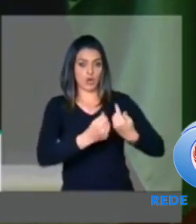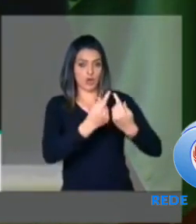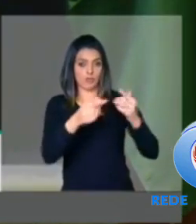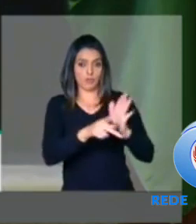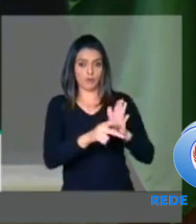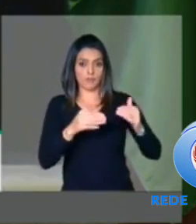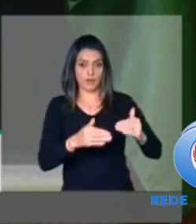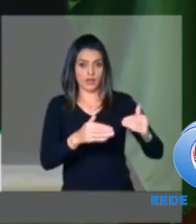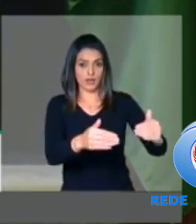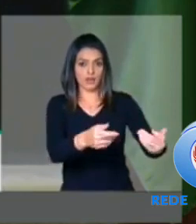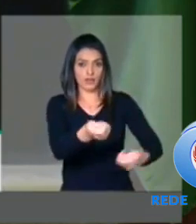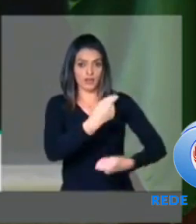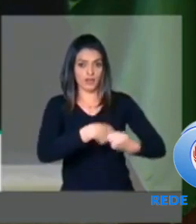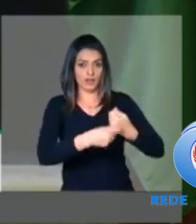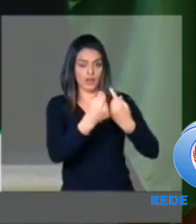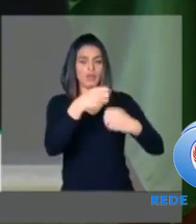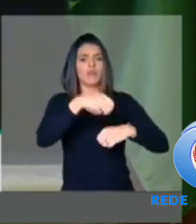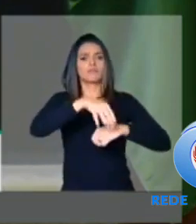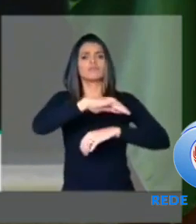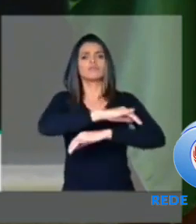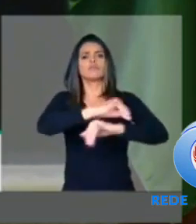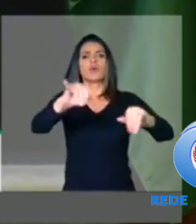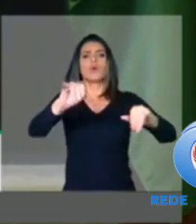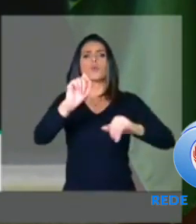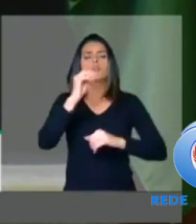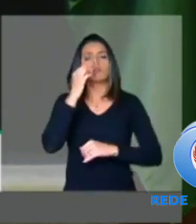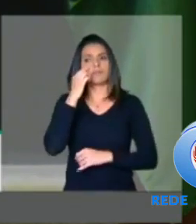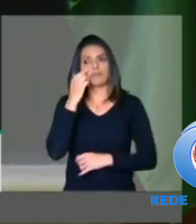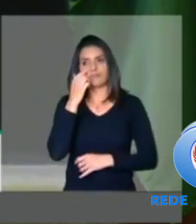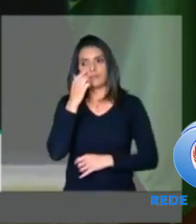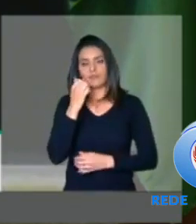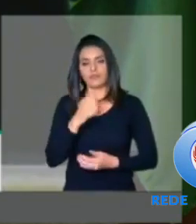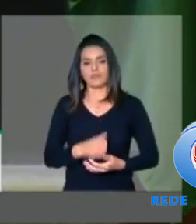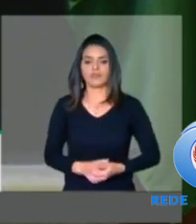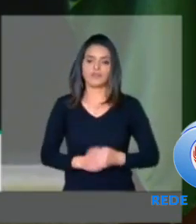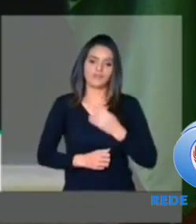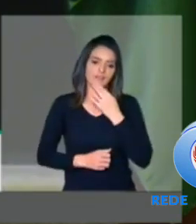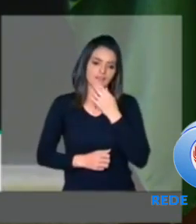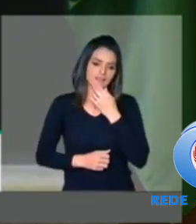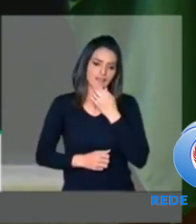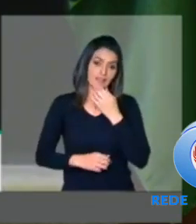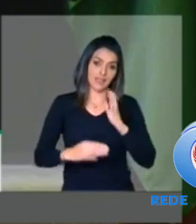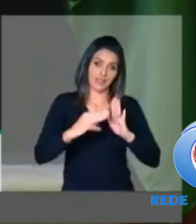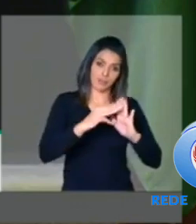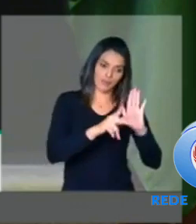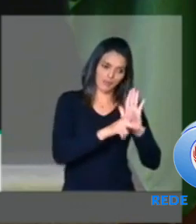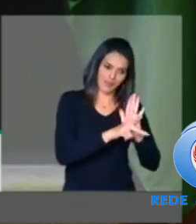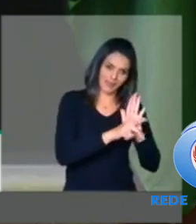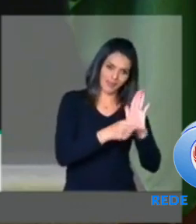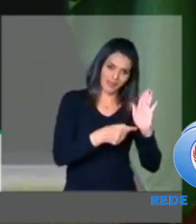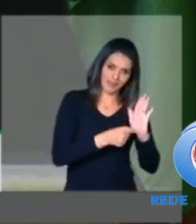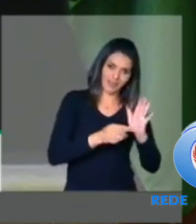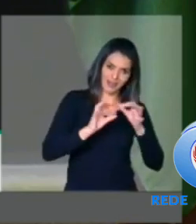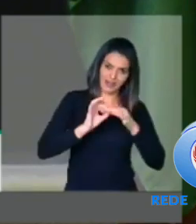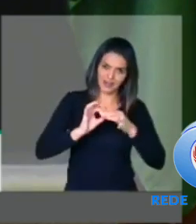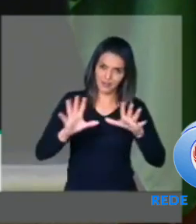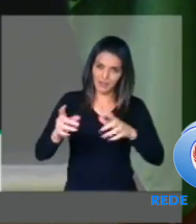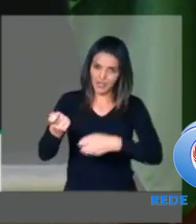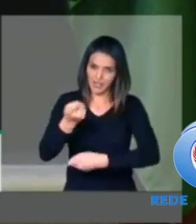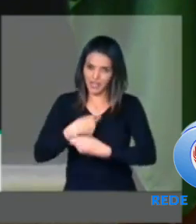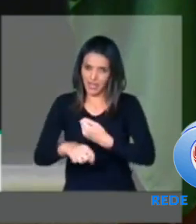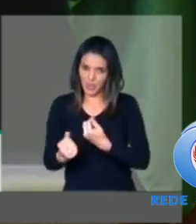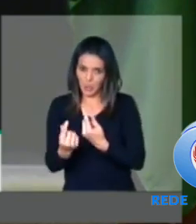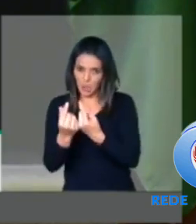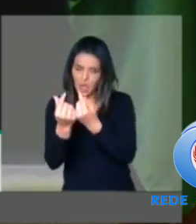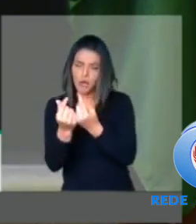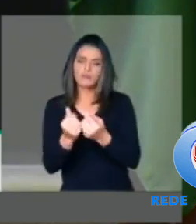Ministério da Economia, ele diz assim, ó, o efeito potencial dessa MP, da liberdade